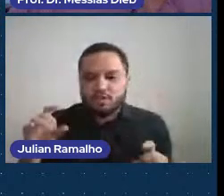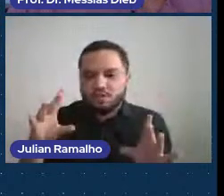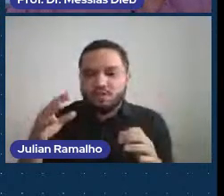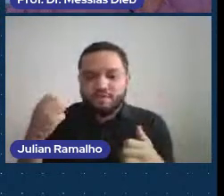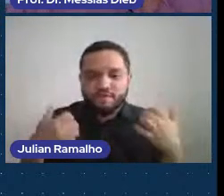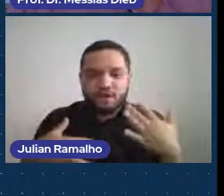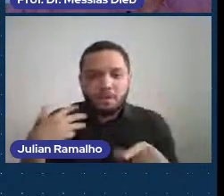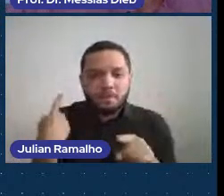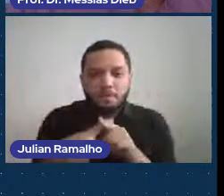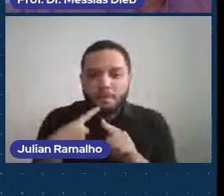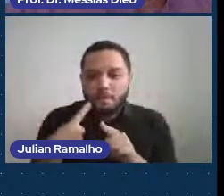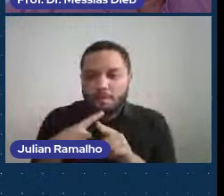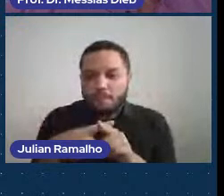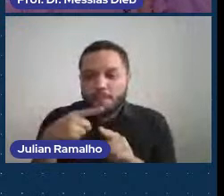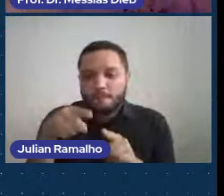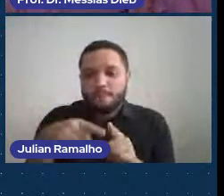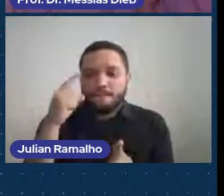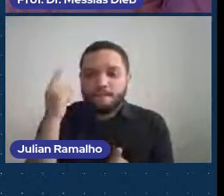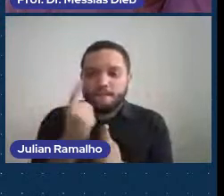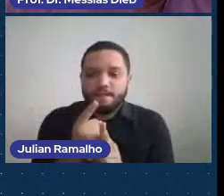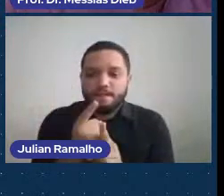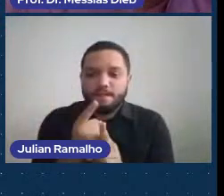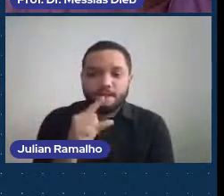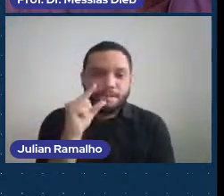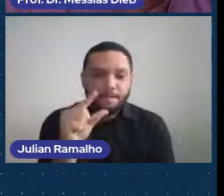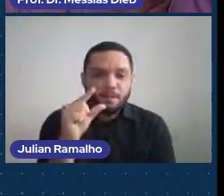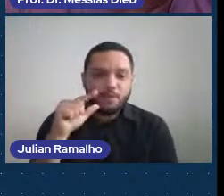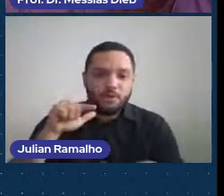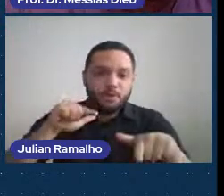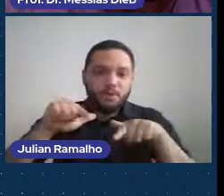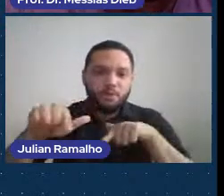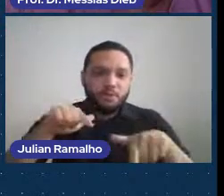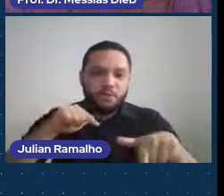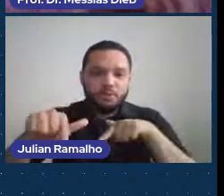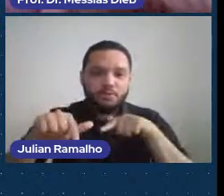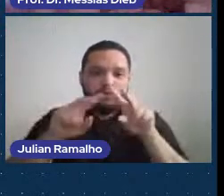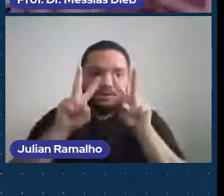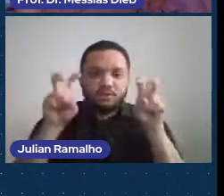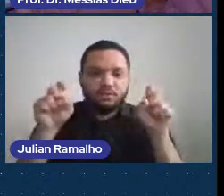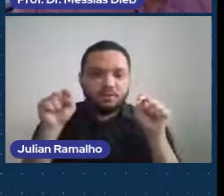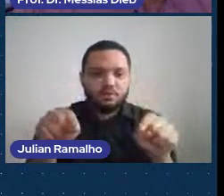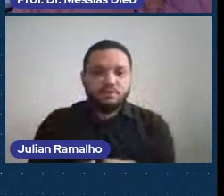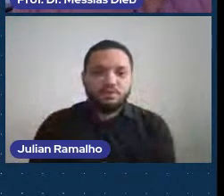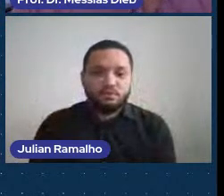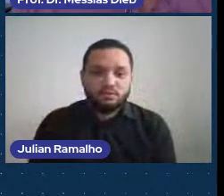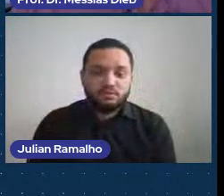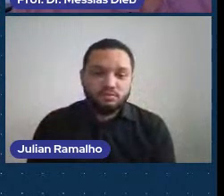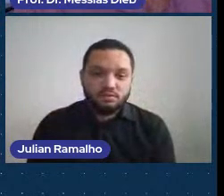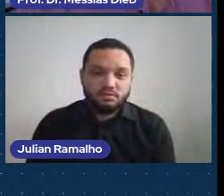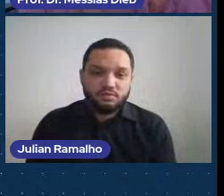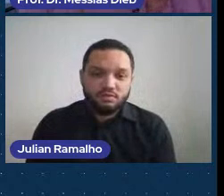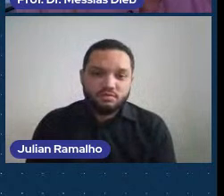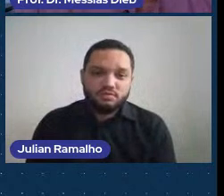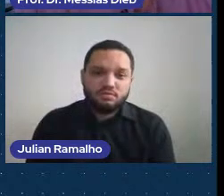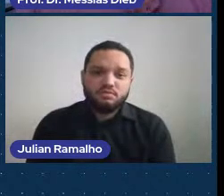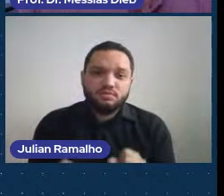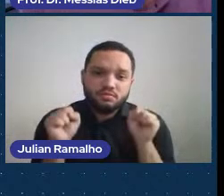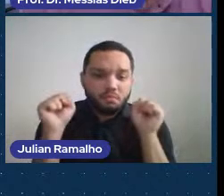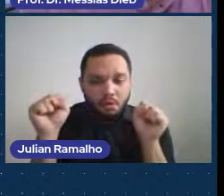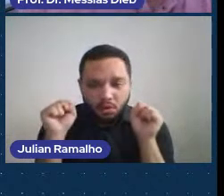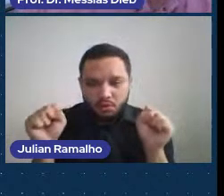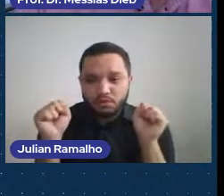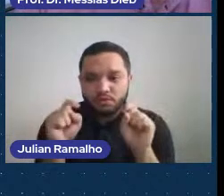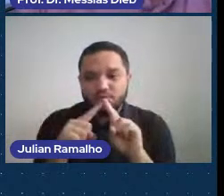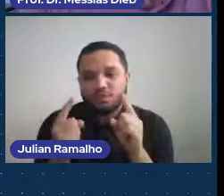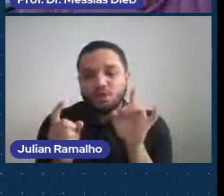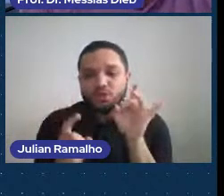porque você encontrou poucos trabalhos que falam sobre esse assunto. Isso pode ser uma justificativa? Pode, mas só